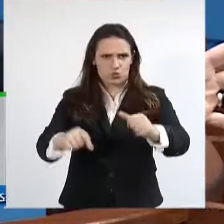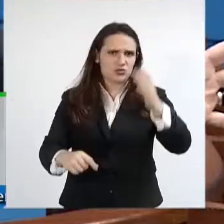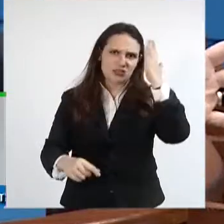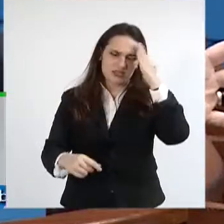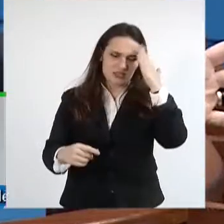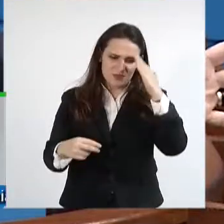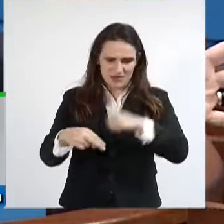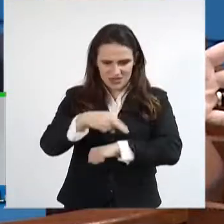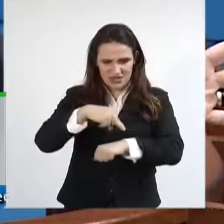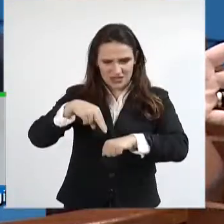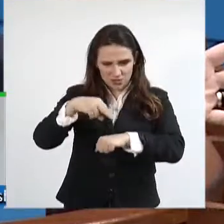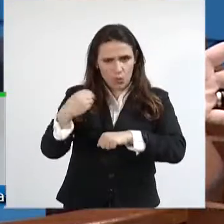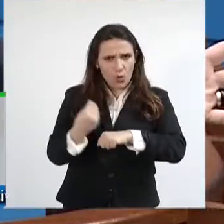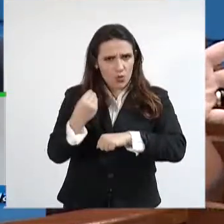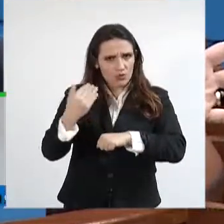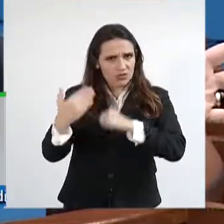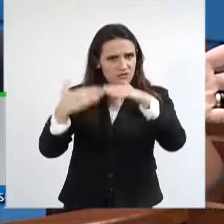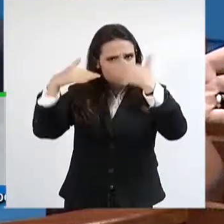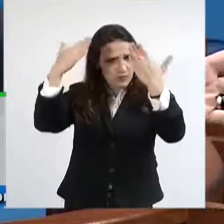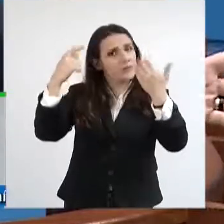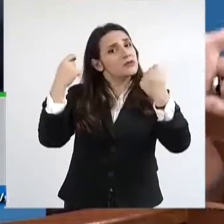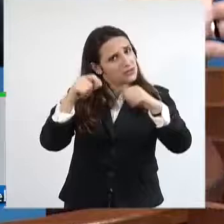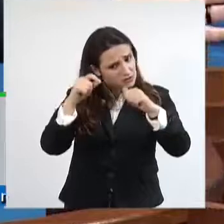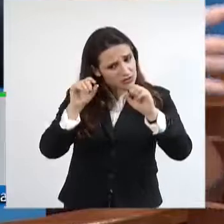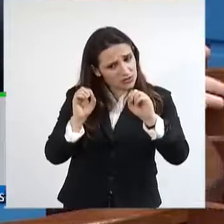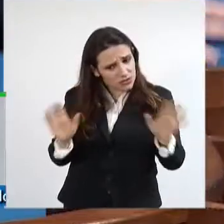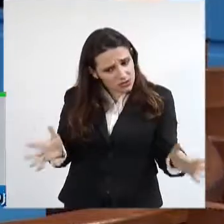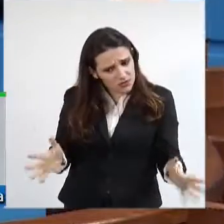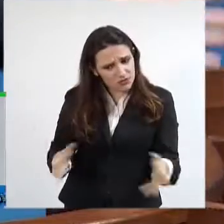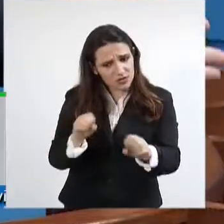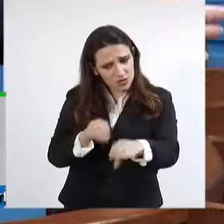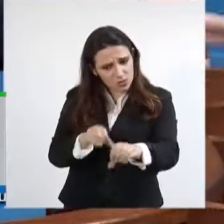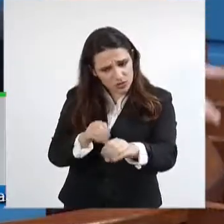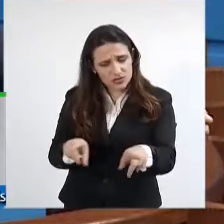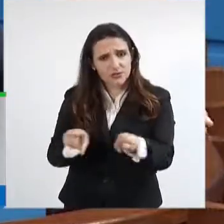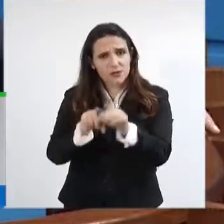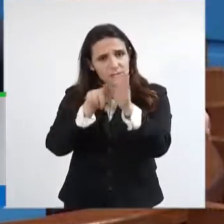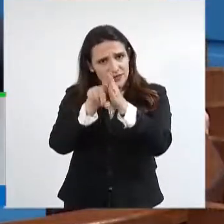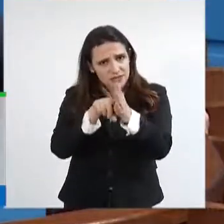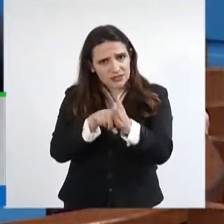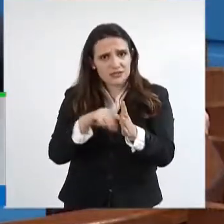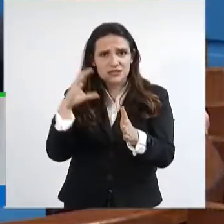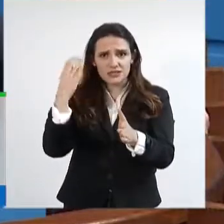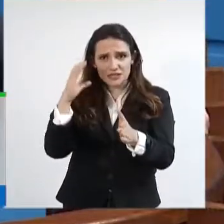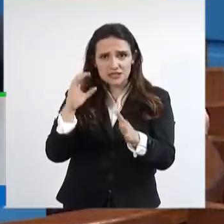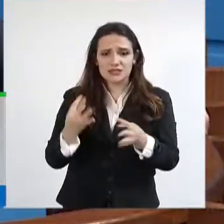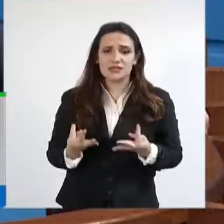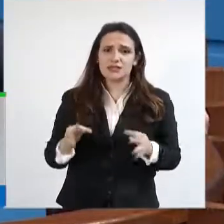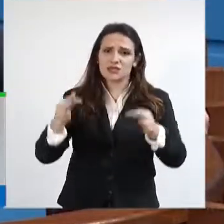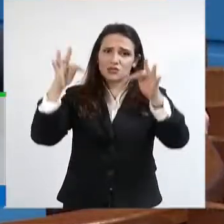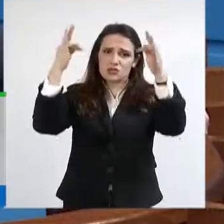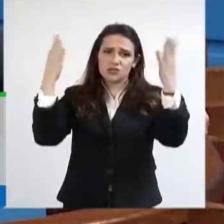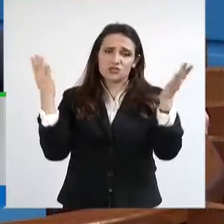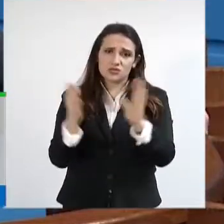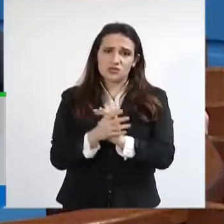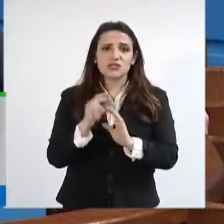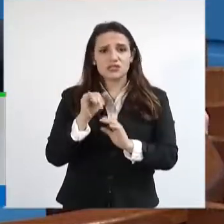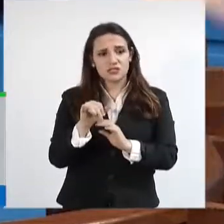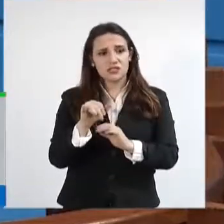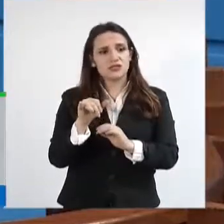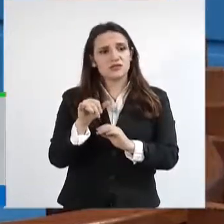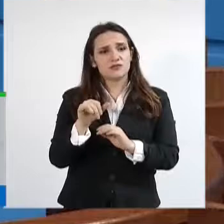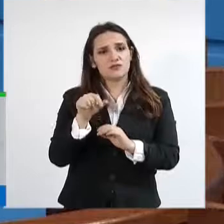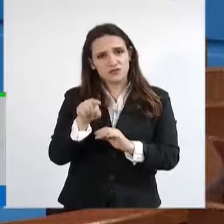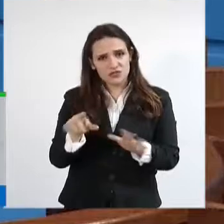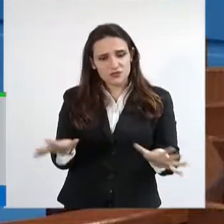se desenvolve sem investimento na educação, na pesquisa, na ciência e na tecnologia, né? Quem investiu em educação